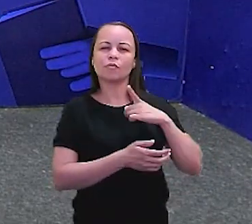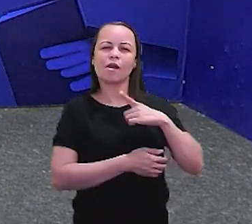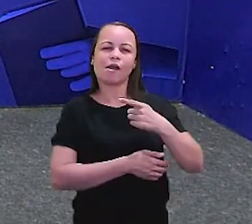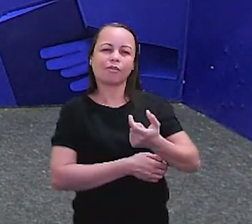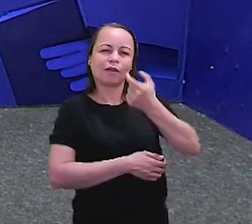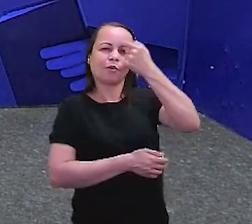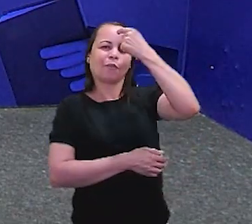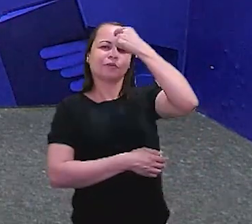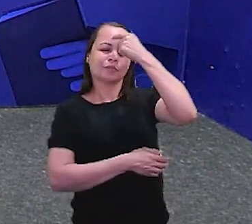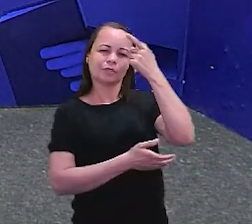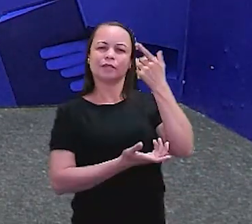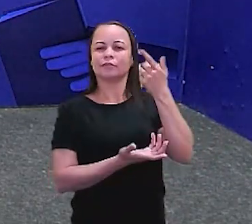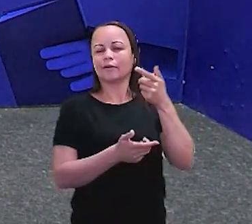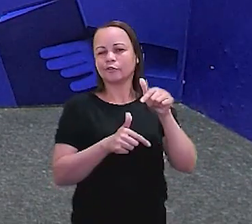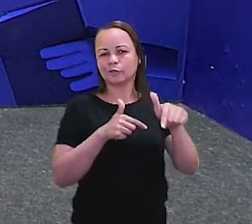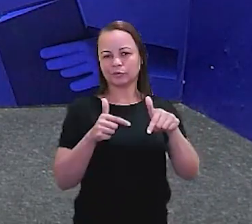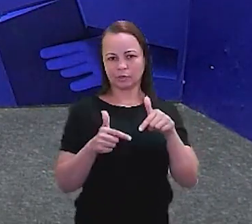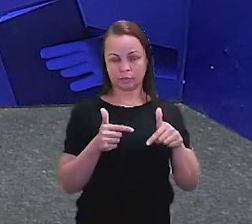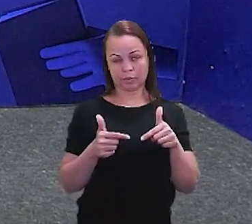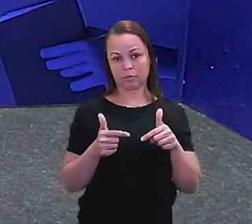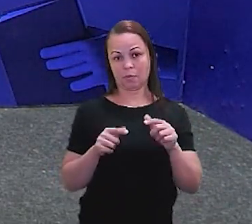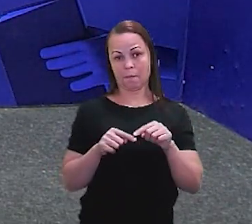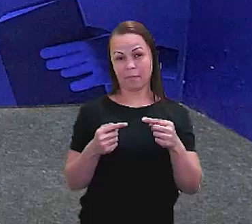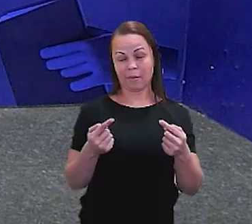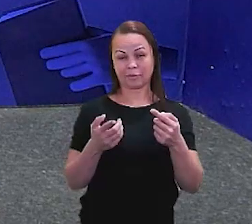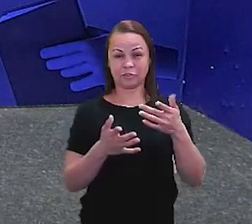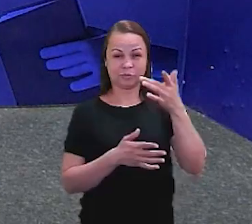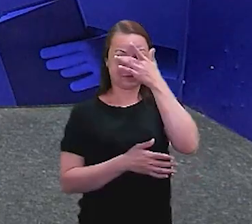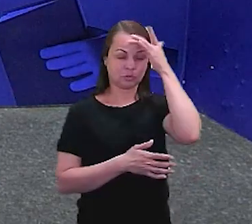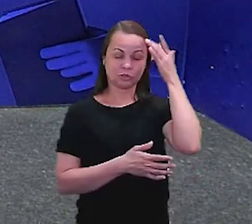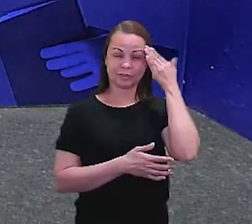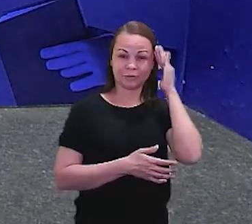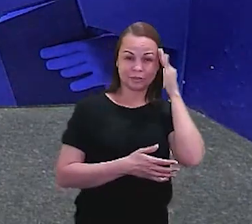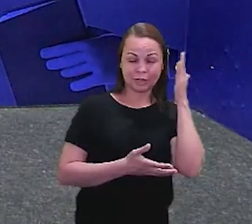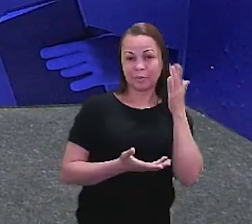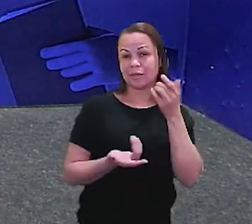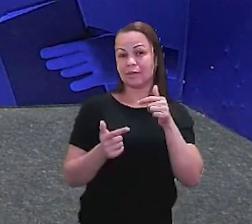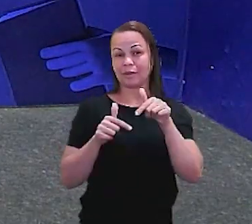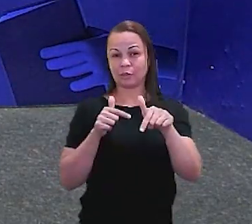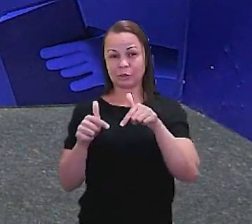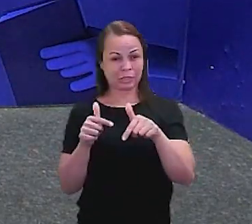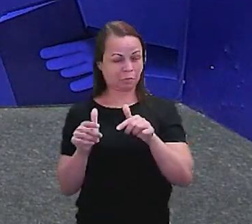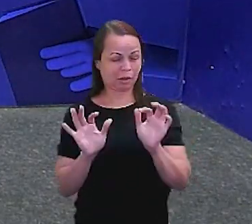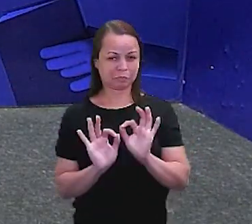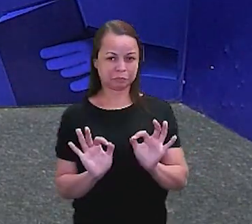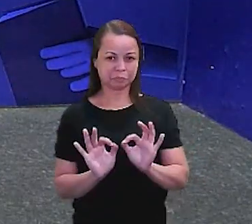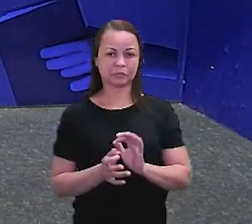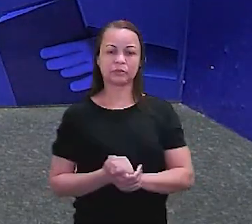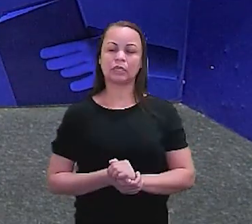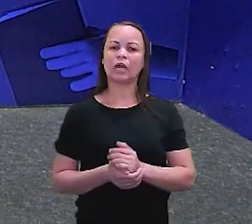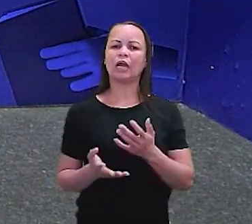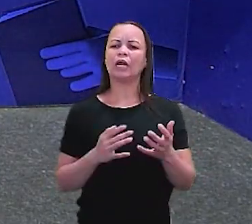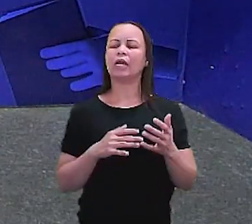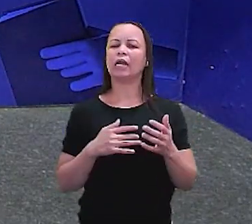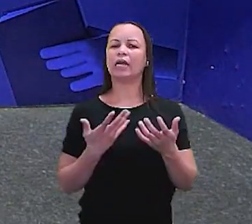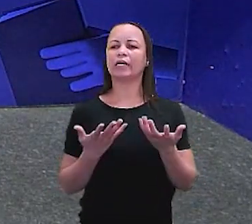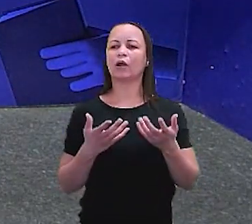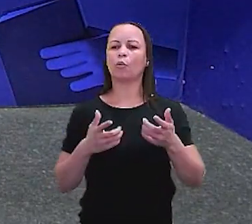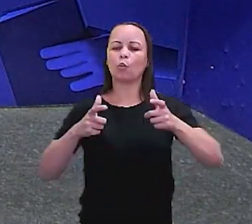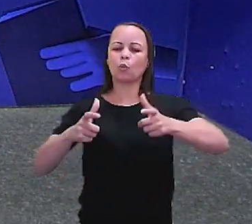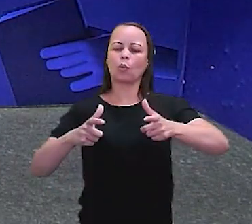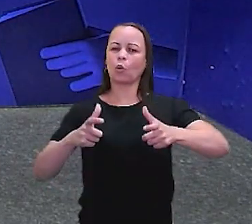trabalho. Até o momento, a gente não tinha leis do trabalho, segurança do trabalho, nada disso. Era uma terra ainda